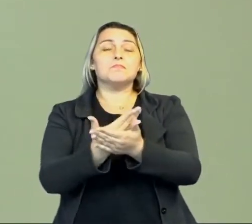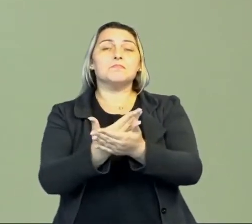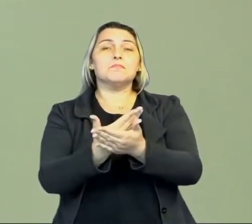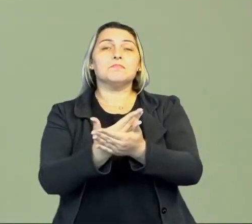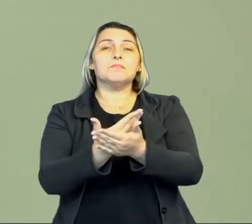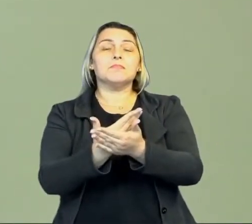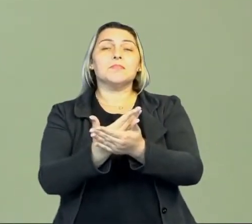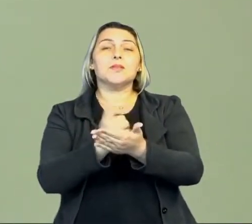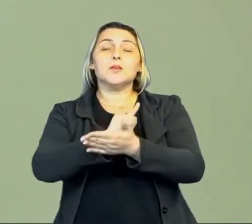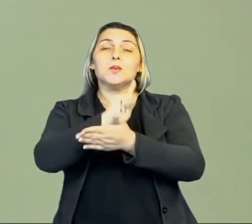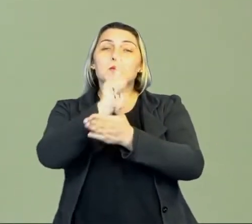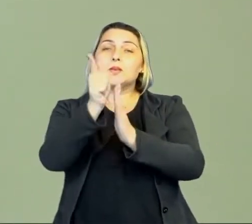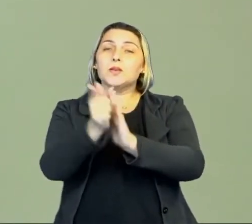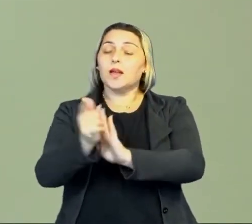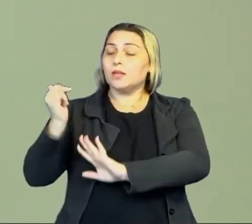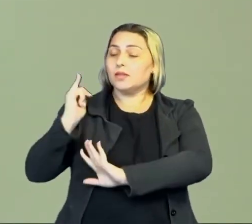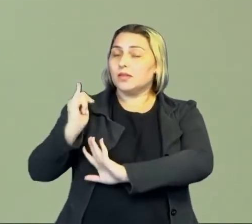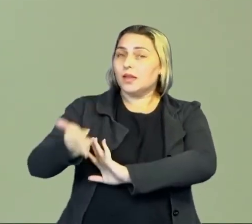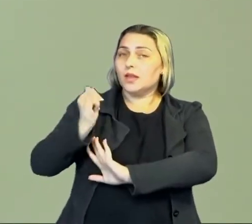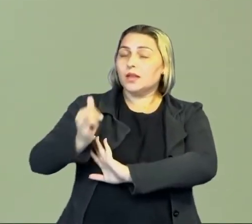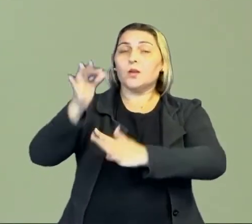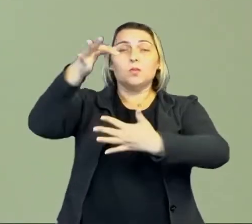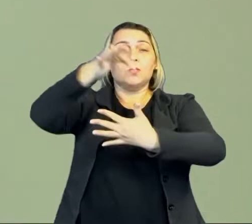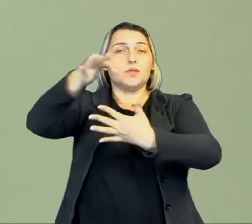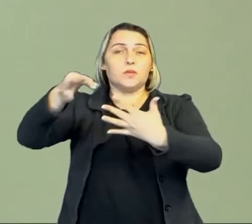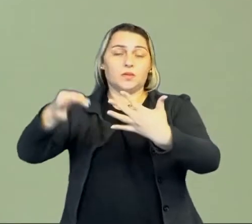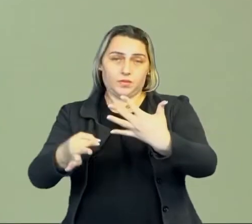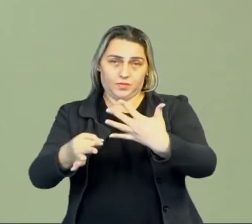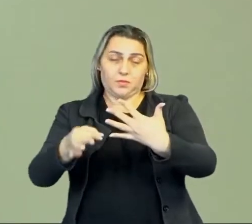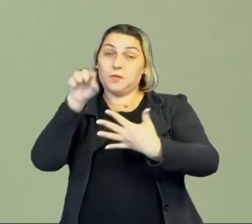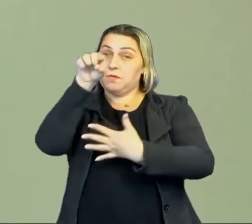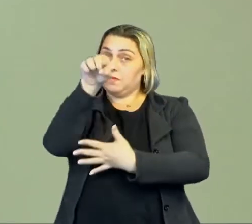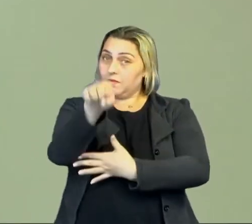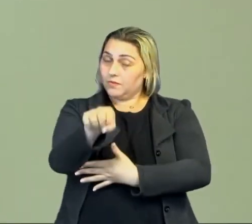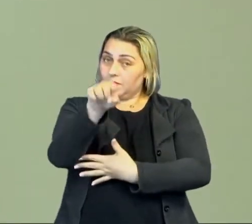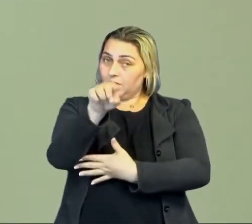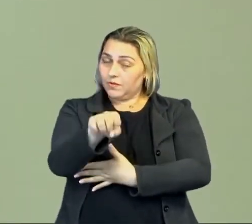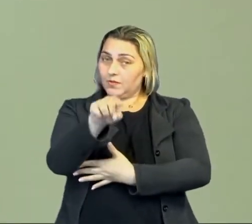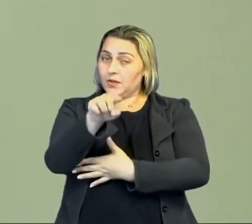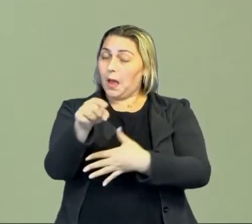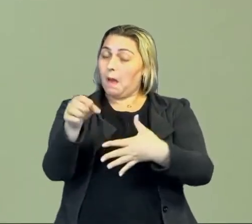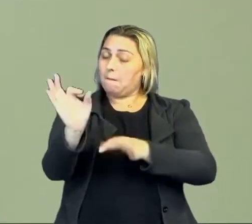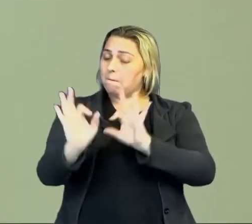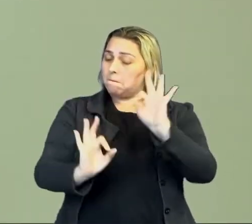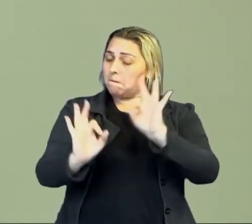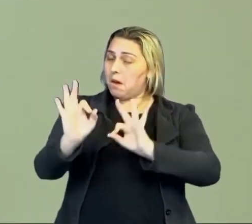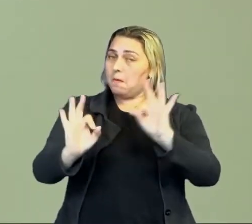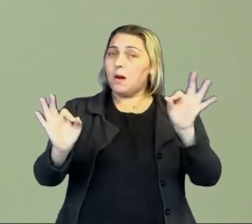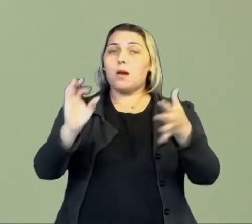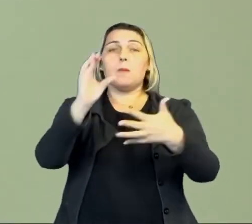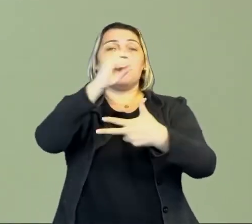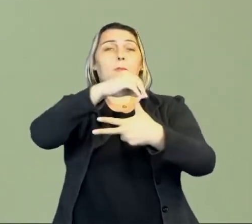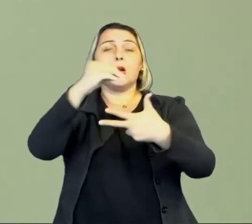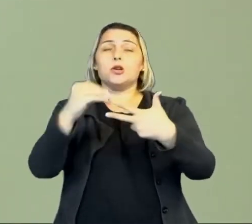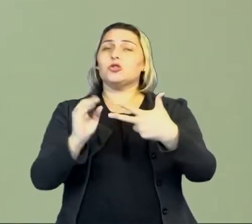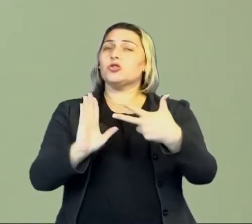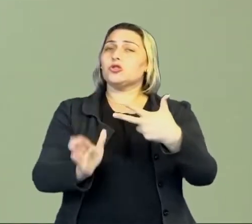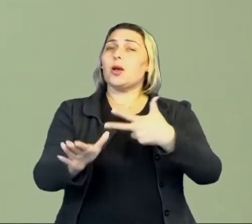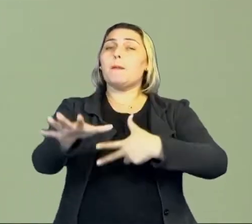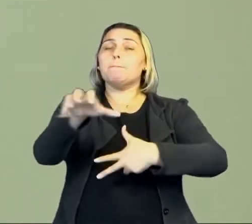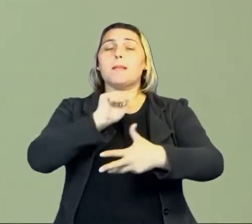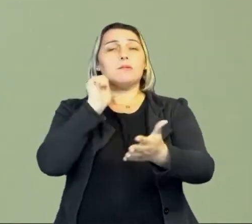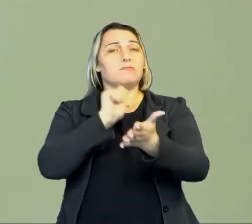sobre os gêneros narrativos e seus elementos. E para você que está aí se preparando para o Enem, já pega